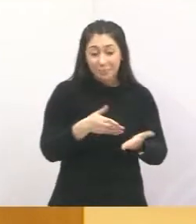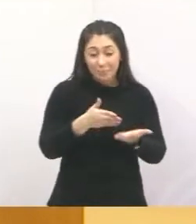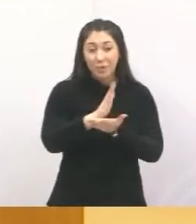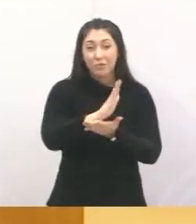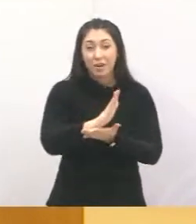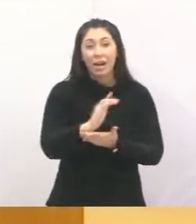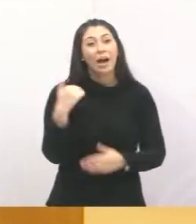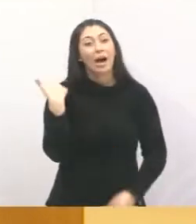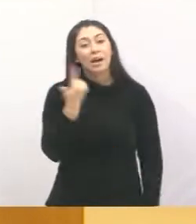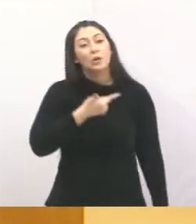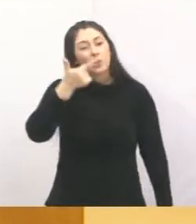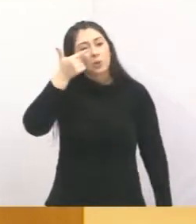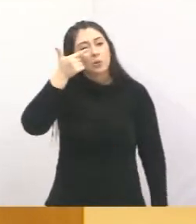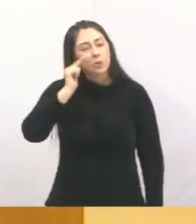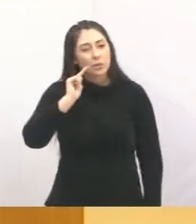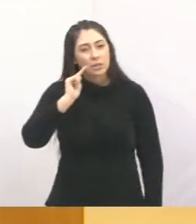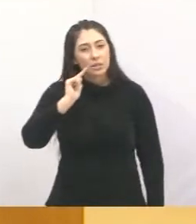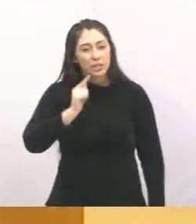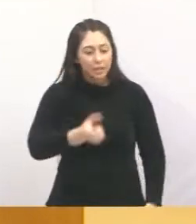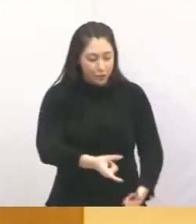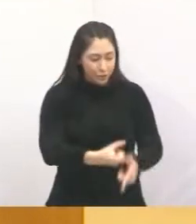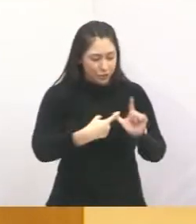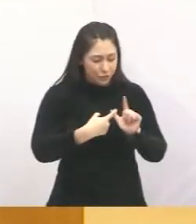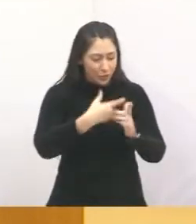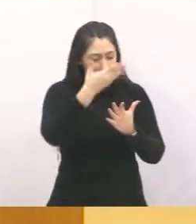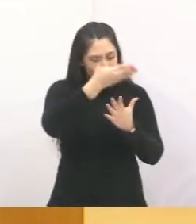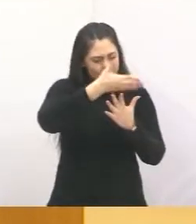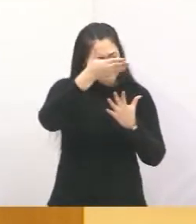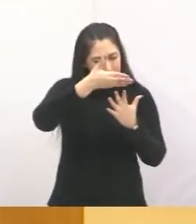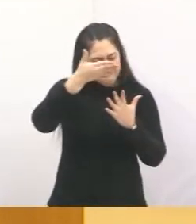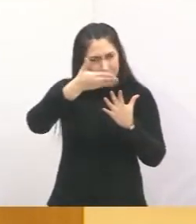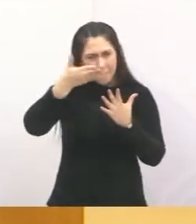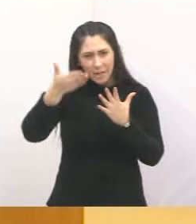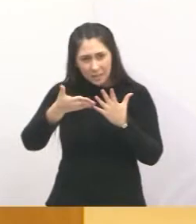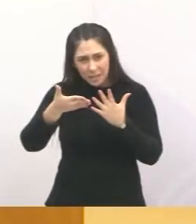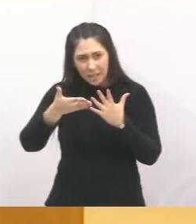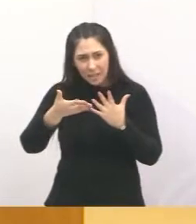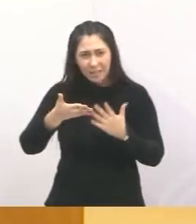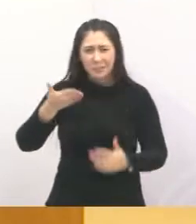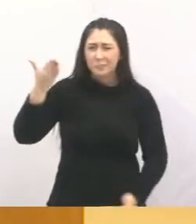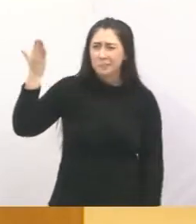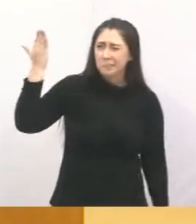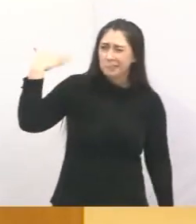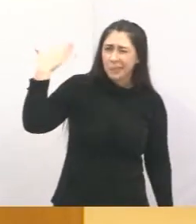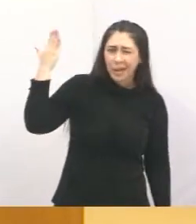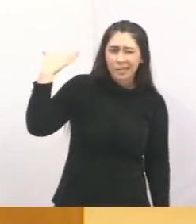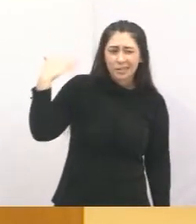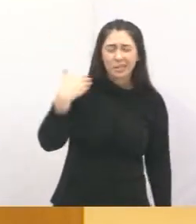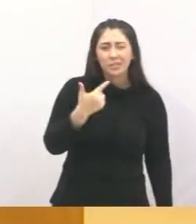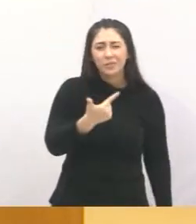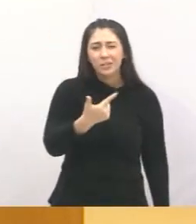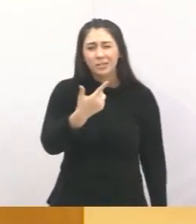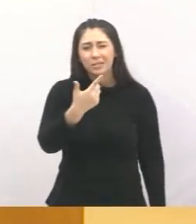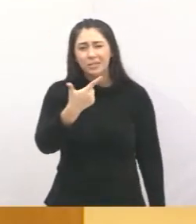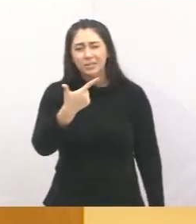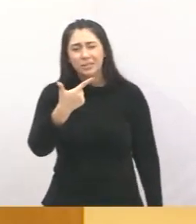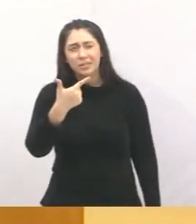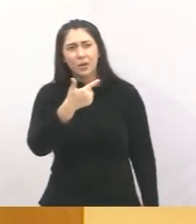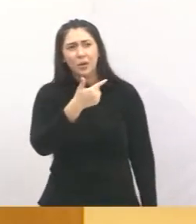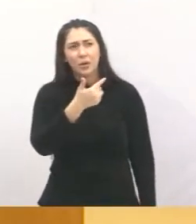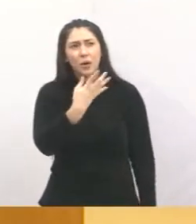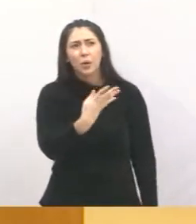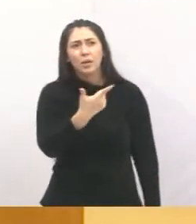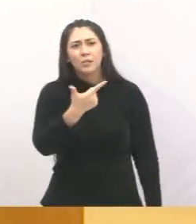aí fazer esse reparcelamento de uma parcela que foi feita lá atrás em 420 vezes, se eu não me